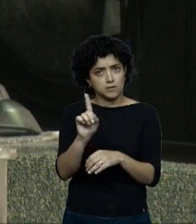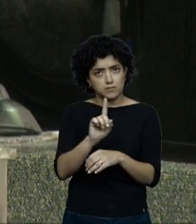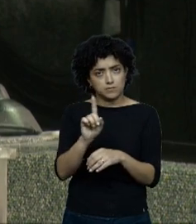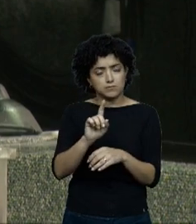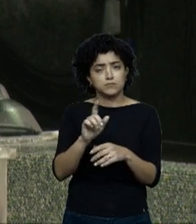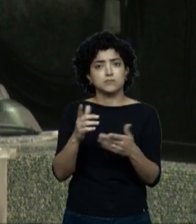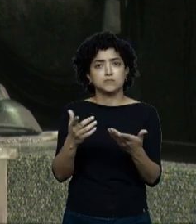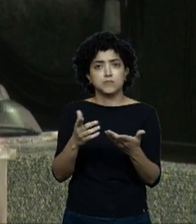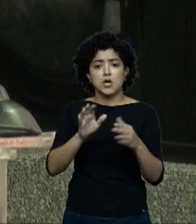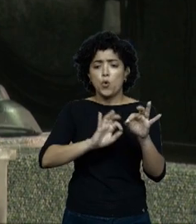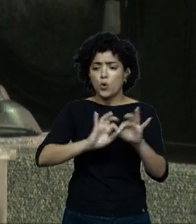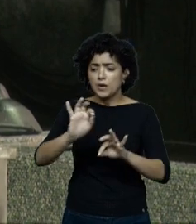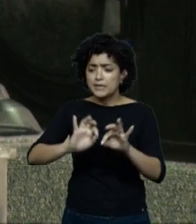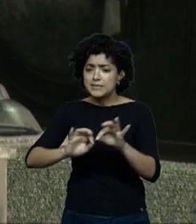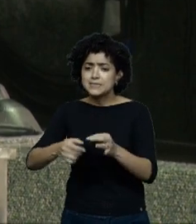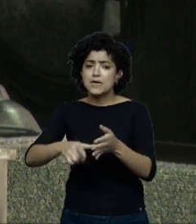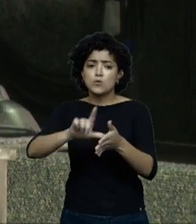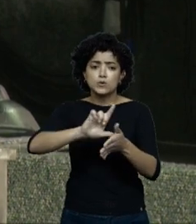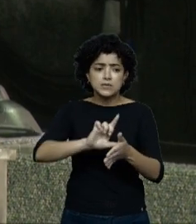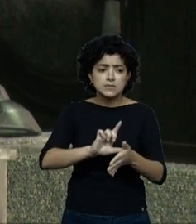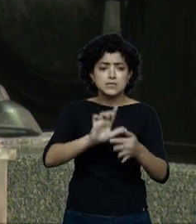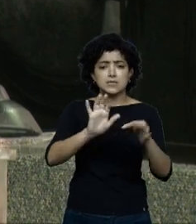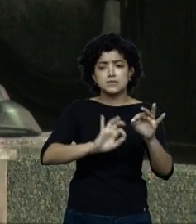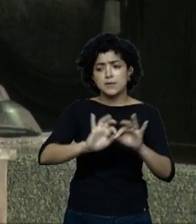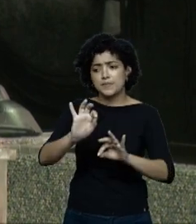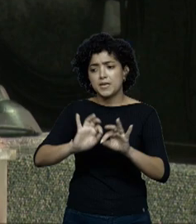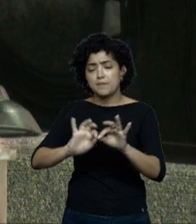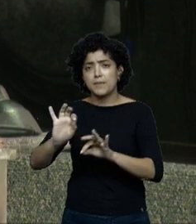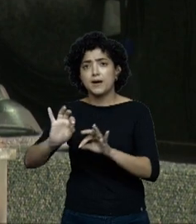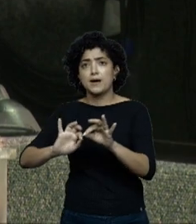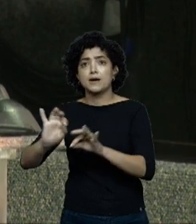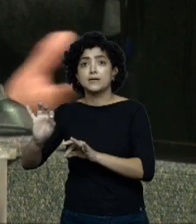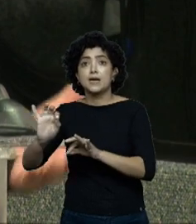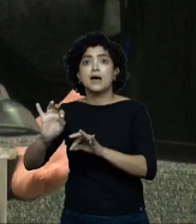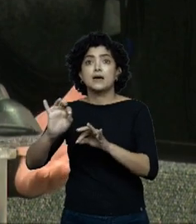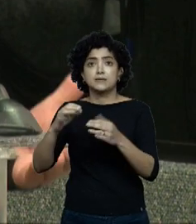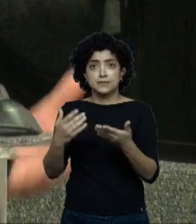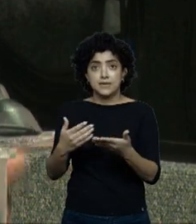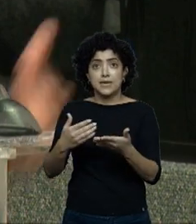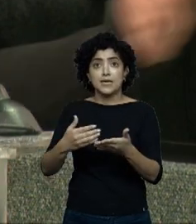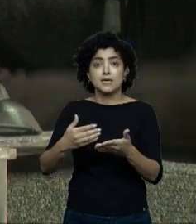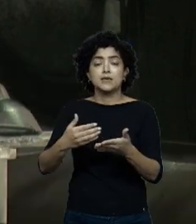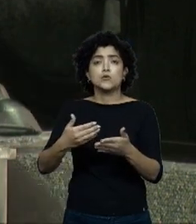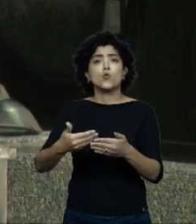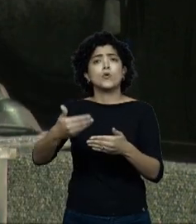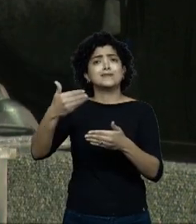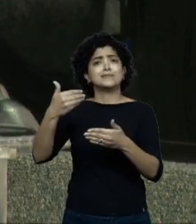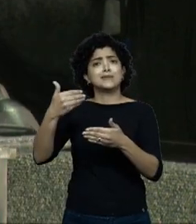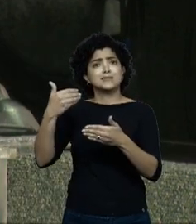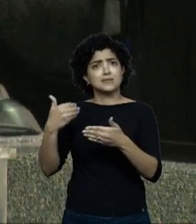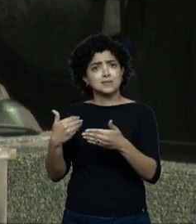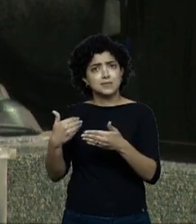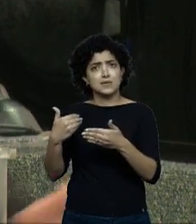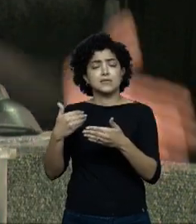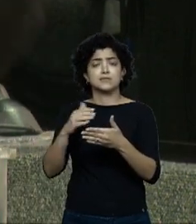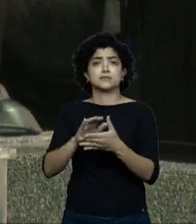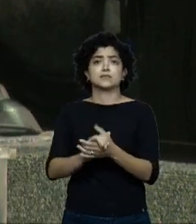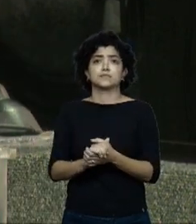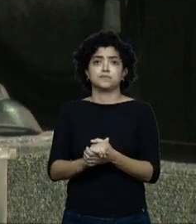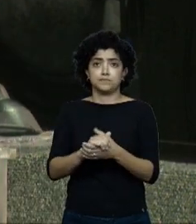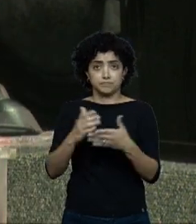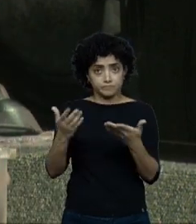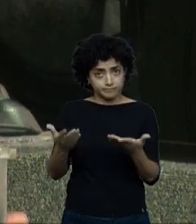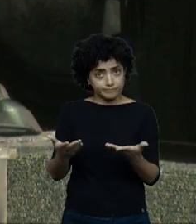organizar a escolha com antecedência talvez com mais dias então se não é para ficar das sete da manhã até meia-noite